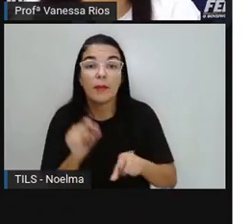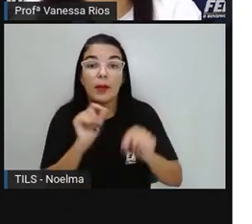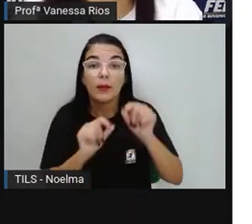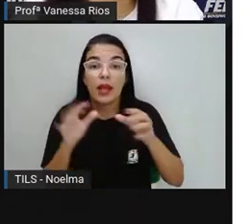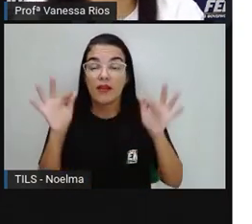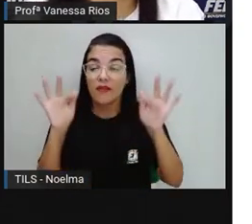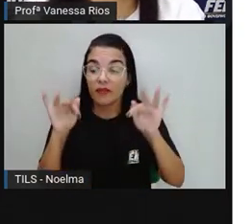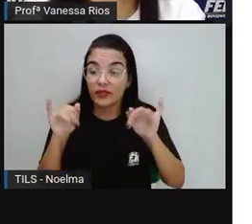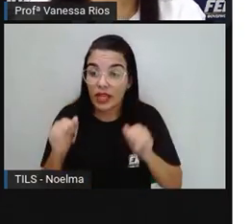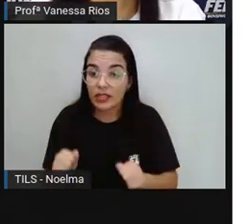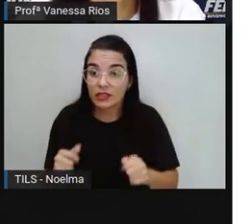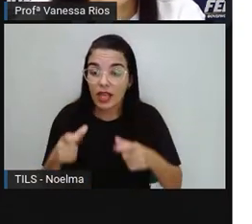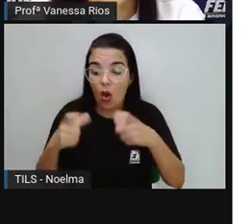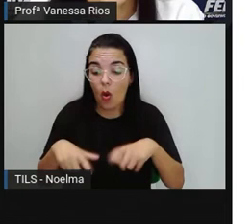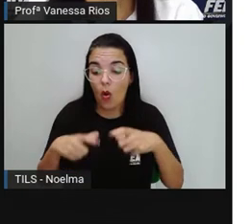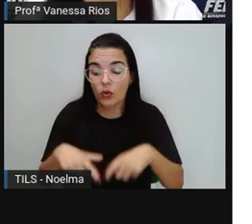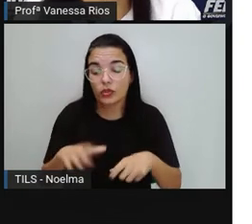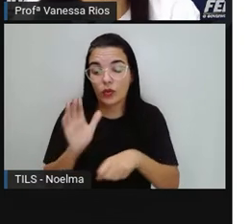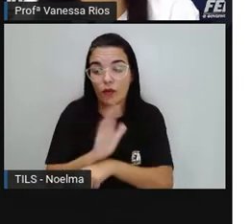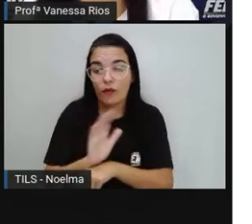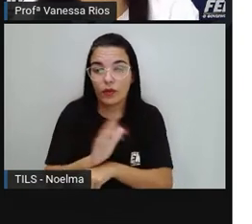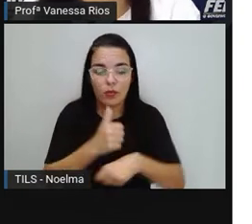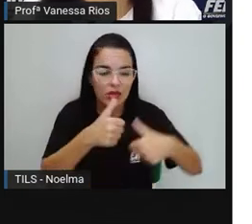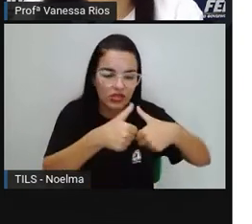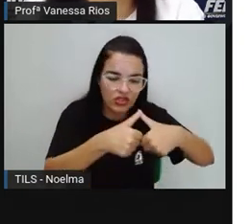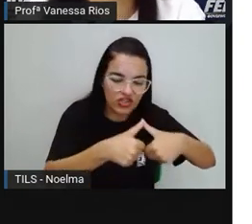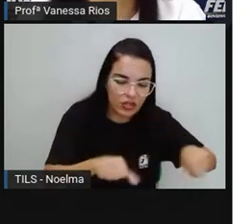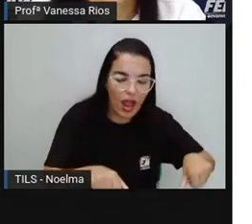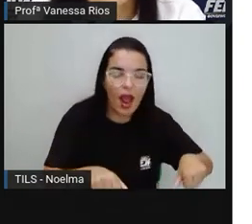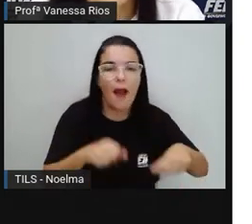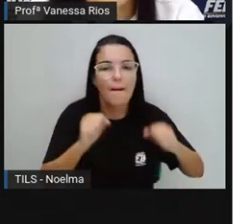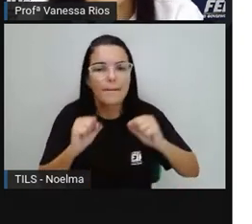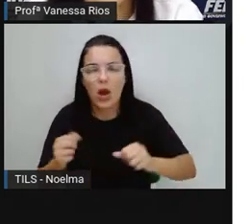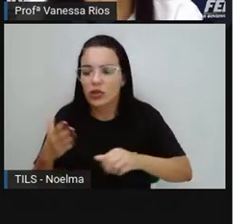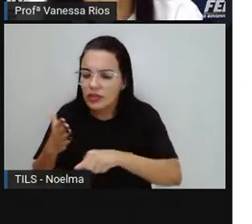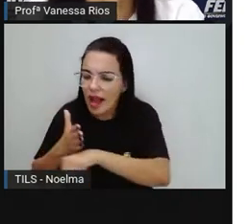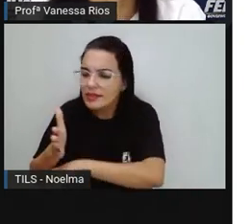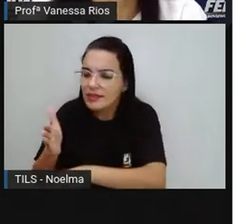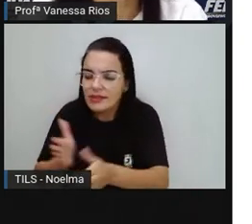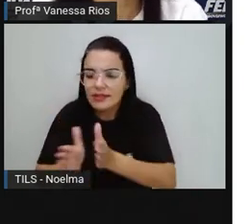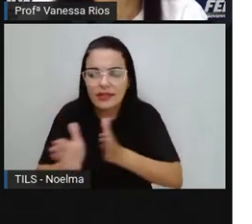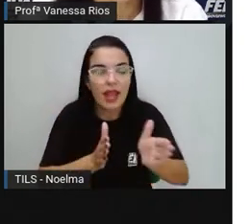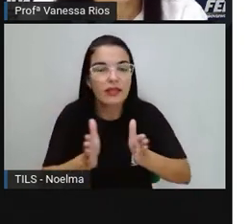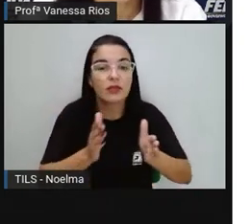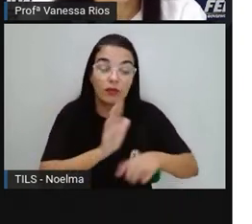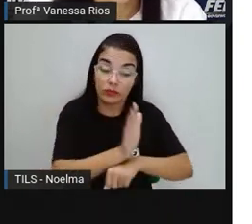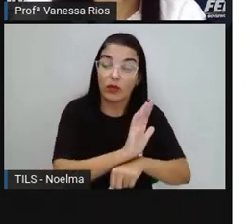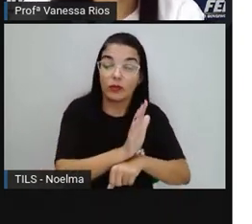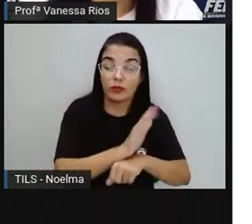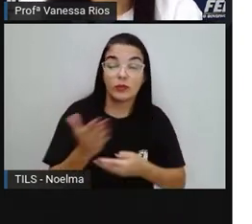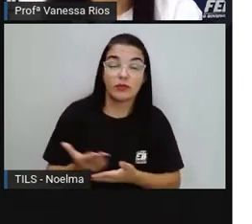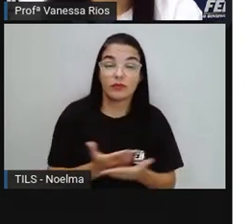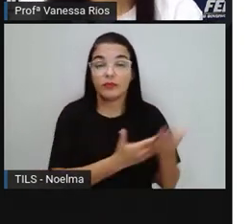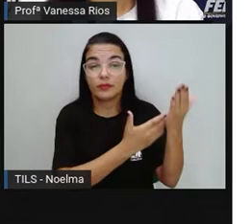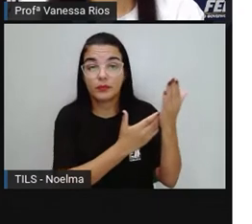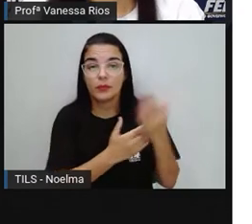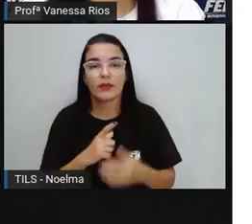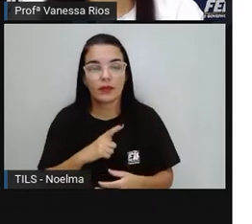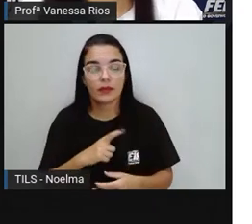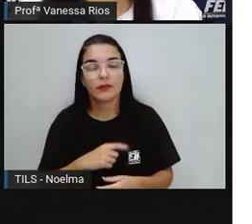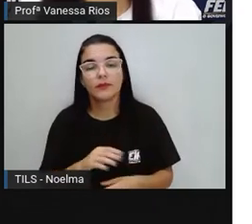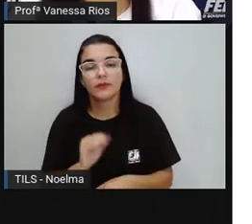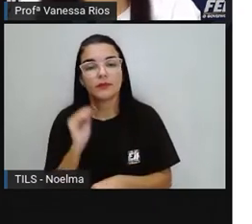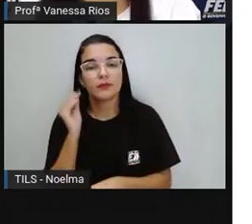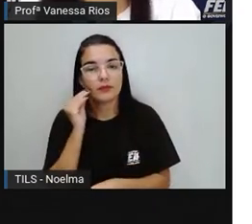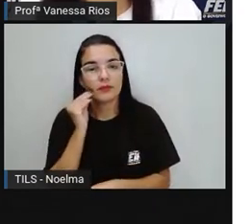dizendo onde o filme, né, está em cartaz, onde o leitor pode ter acesso aí à obra resenhada. Mas aí